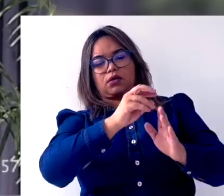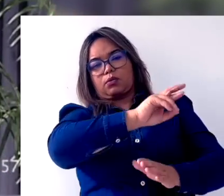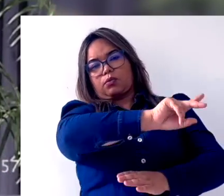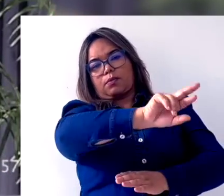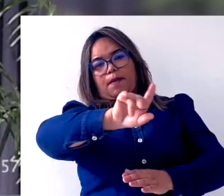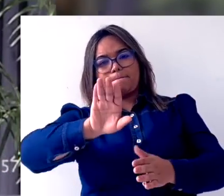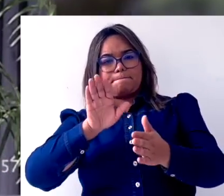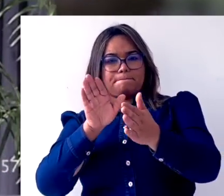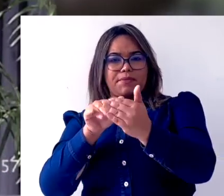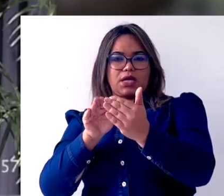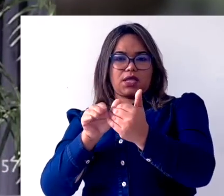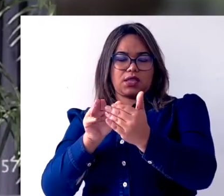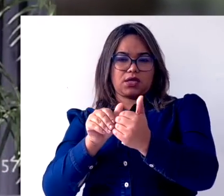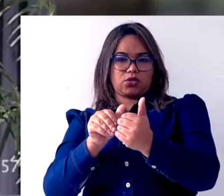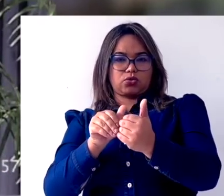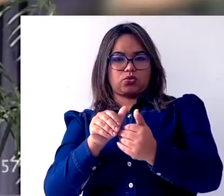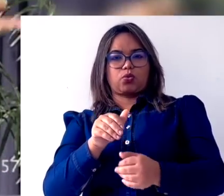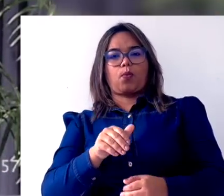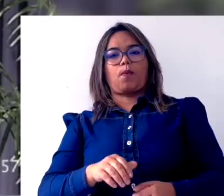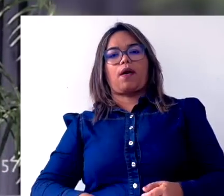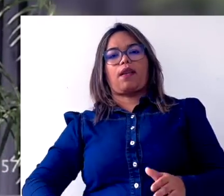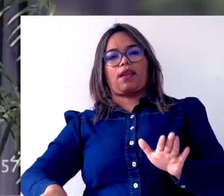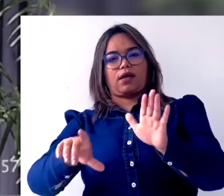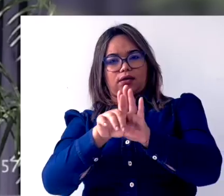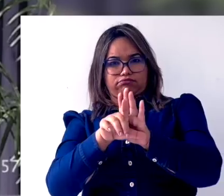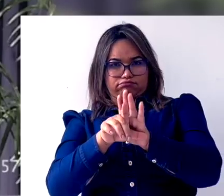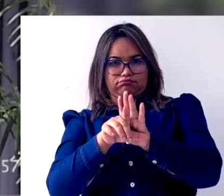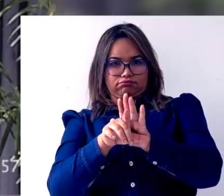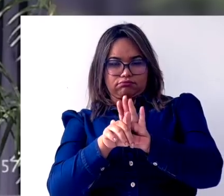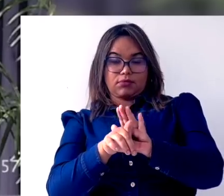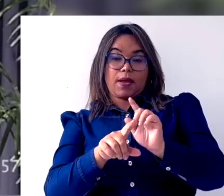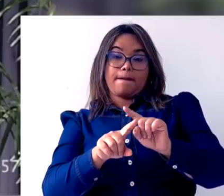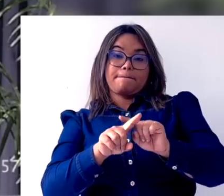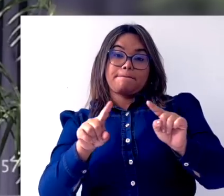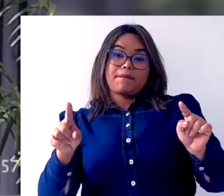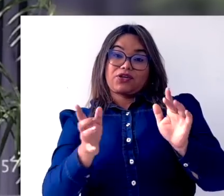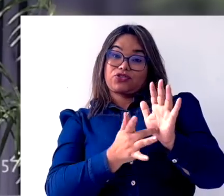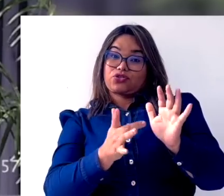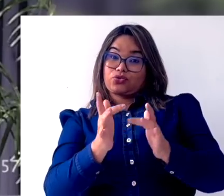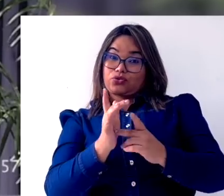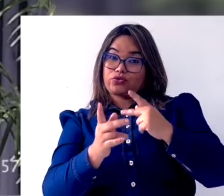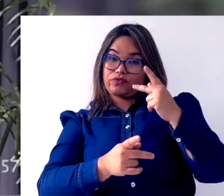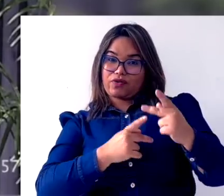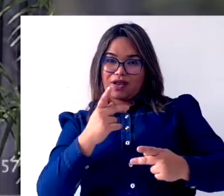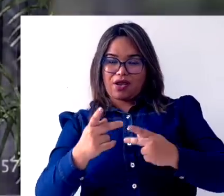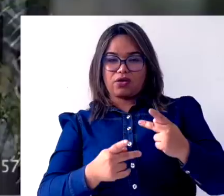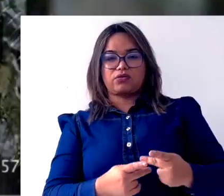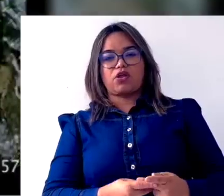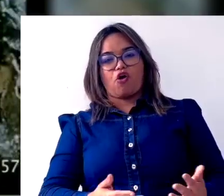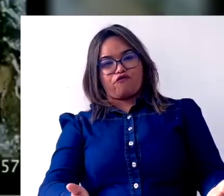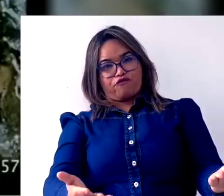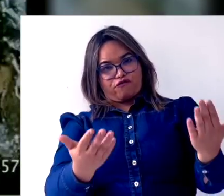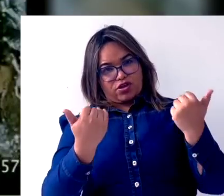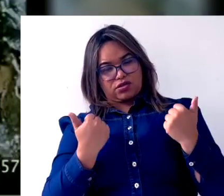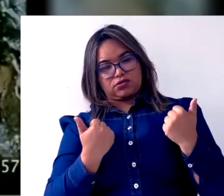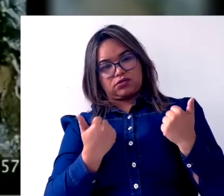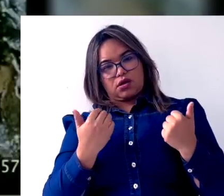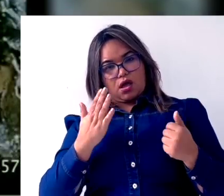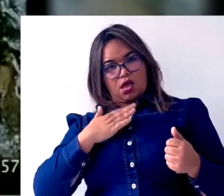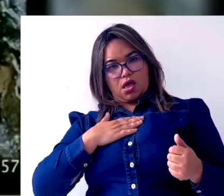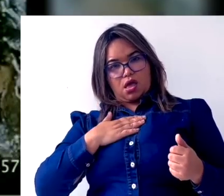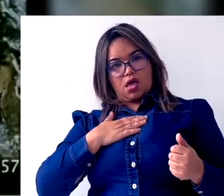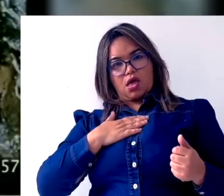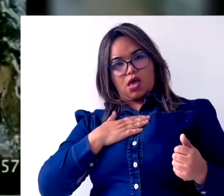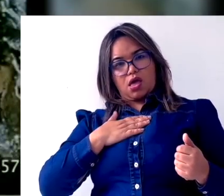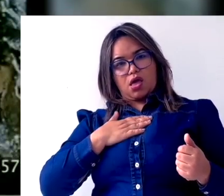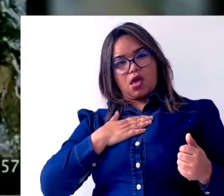Porque as igrejas, elas estão clamando por uma legislação dessa natureza. No entanto, Jesus diz,